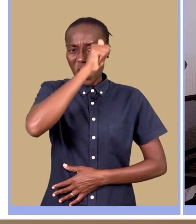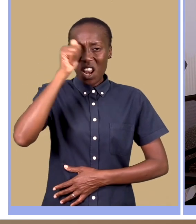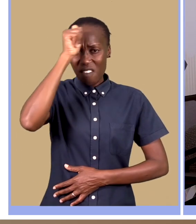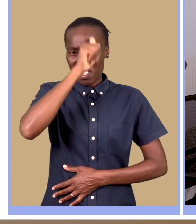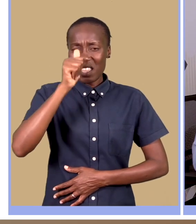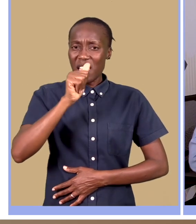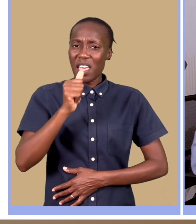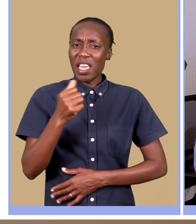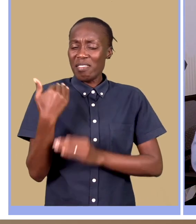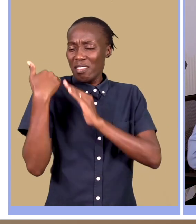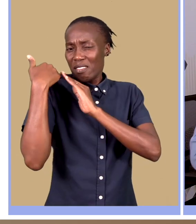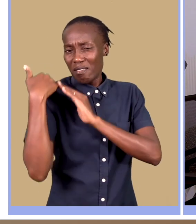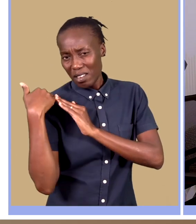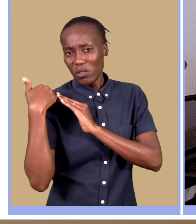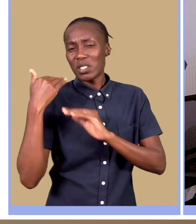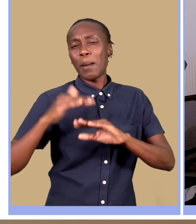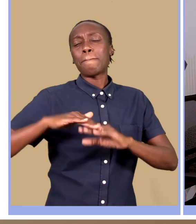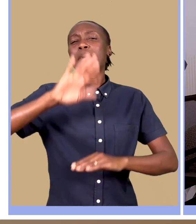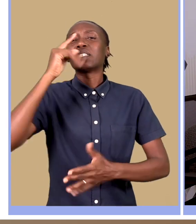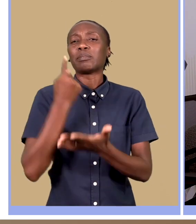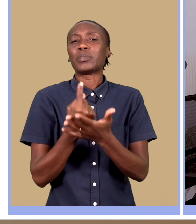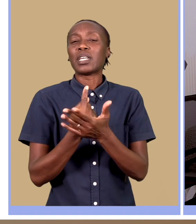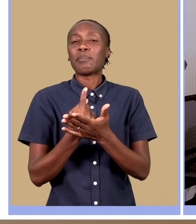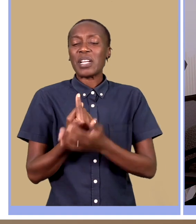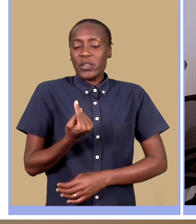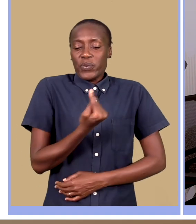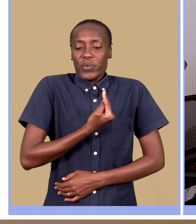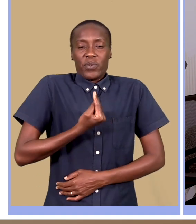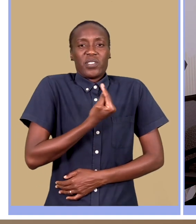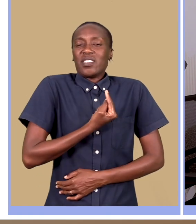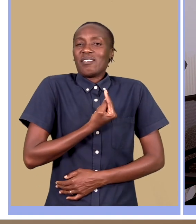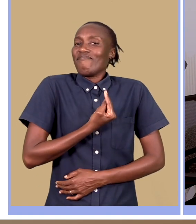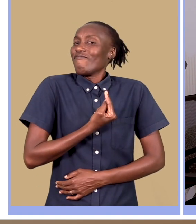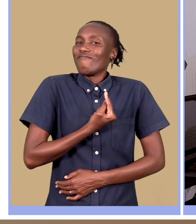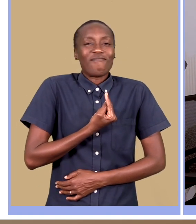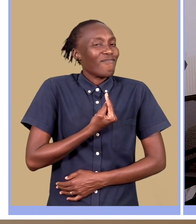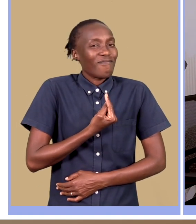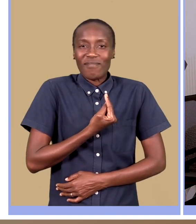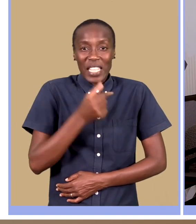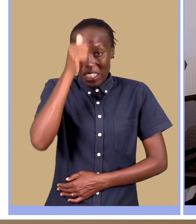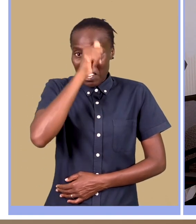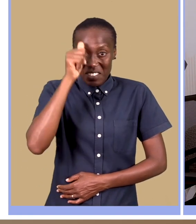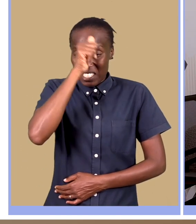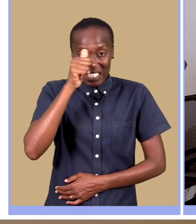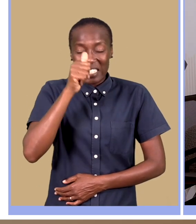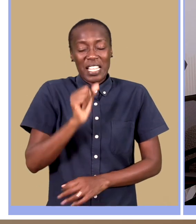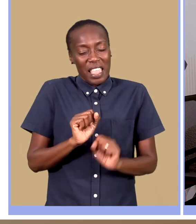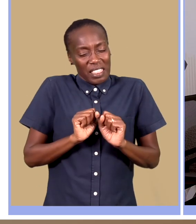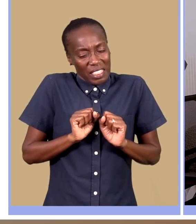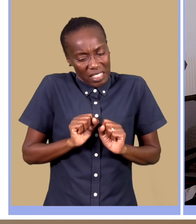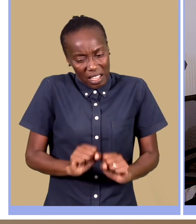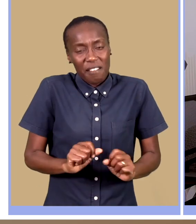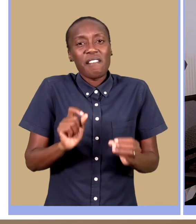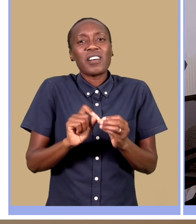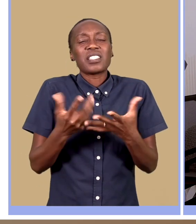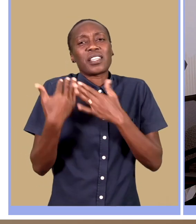pode ter um papel muito relevante, mas nunca de forma isolada. Portanto, a academia pode e deve ser um